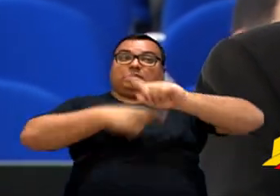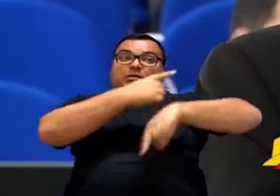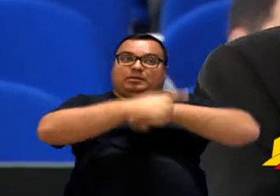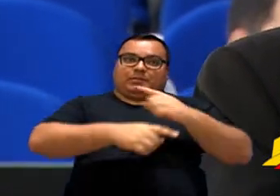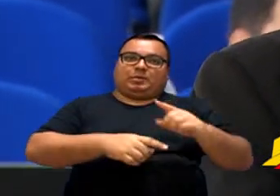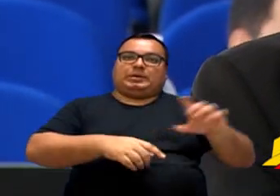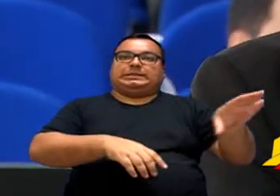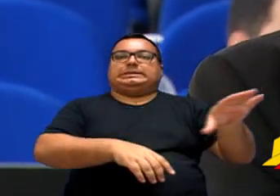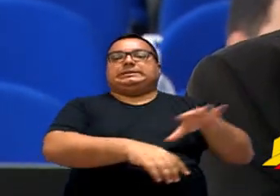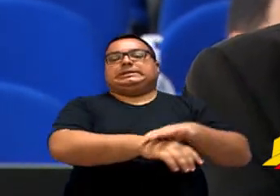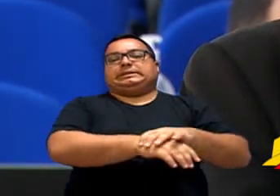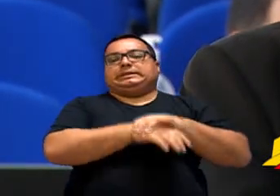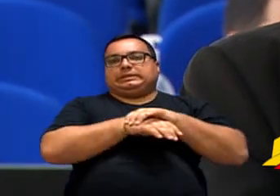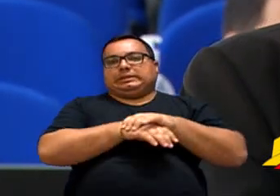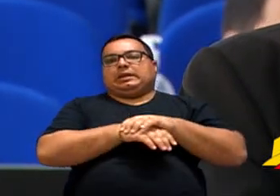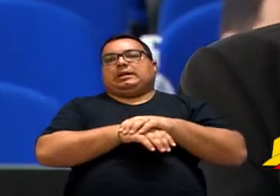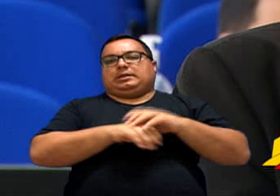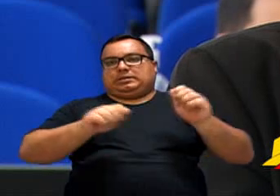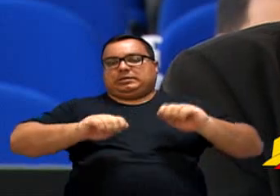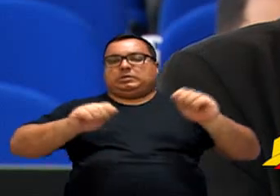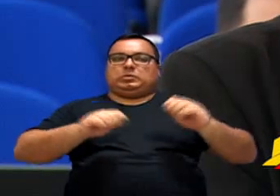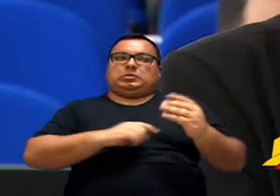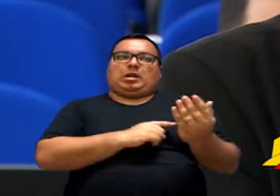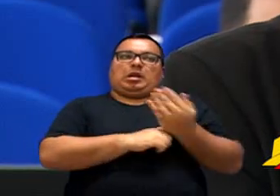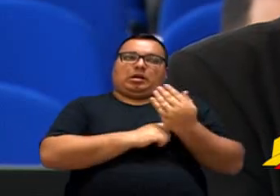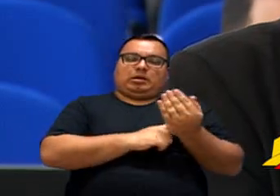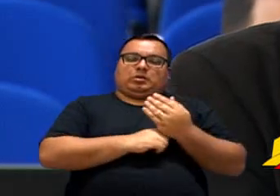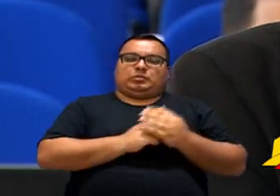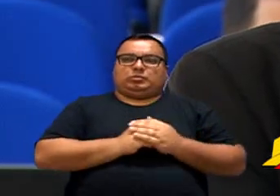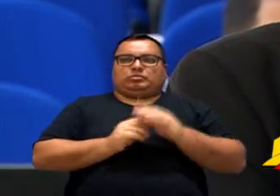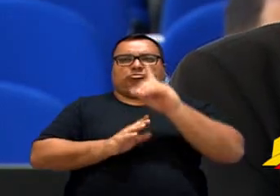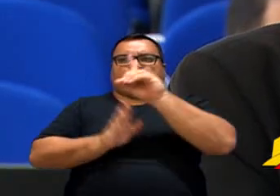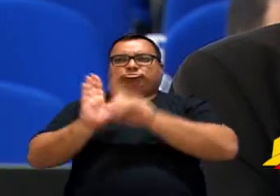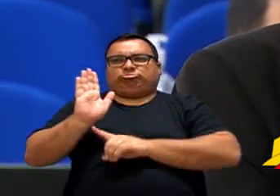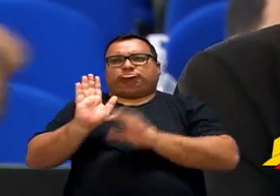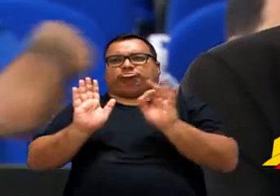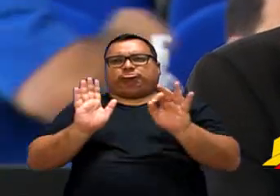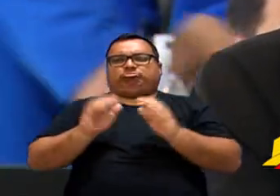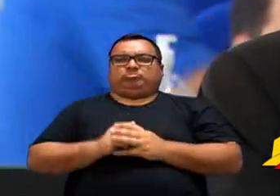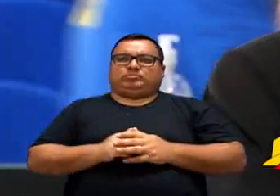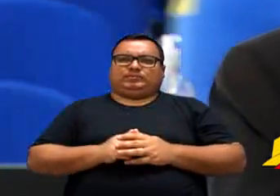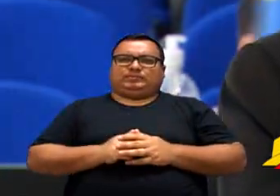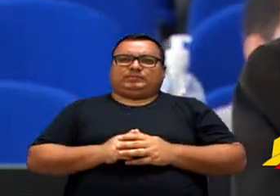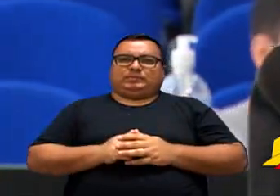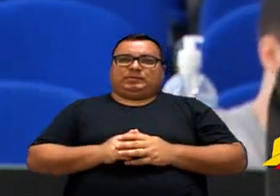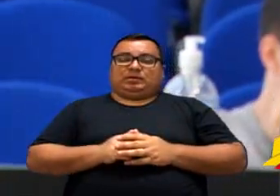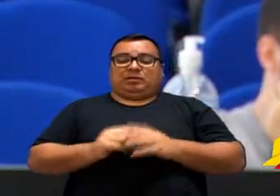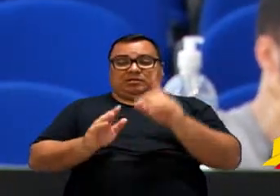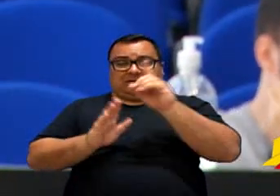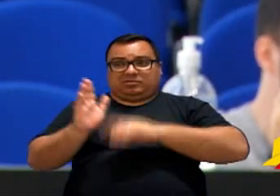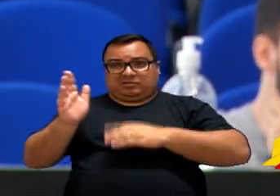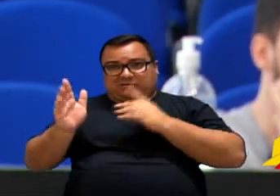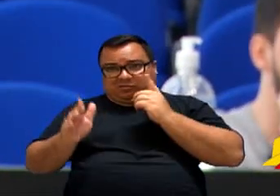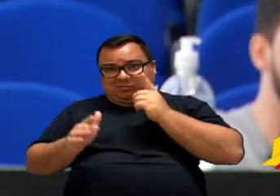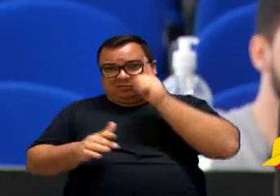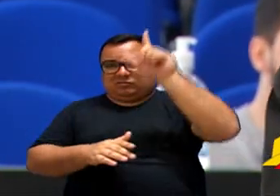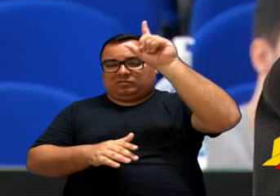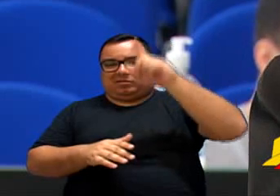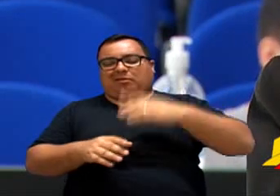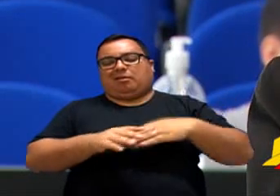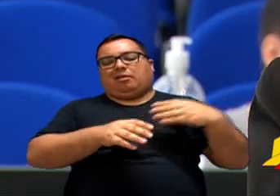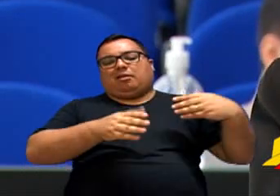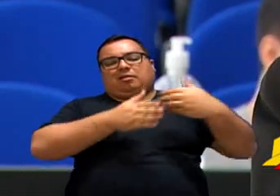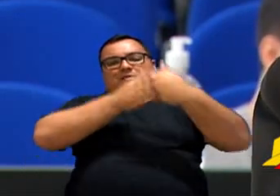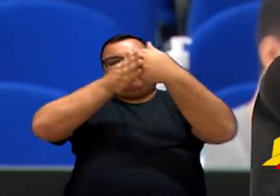os direitos básicos. Isso, vereador, foi uma conquista de anos dos trabalhadores. Que, se for ver ali na ponta